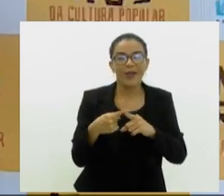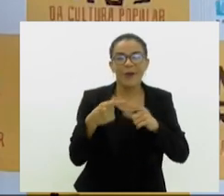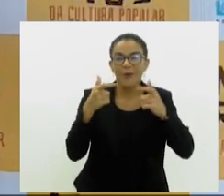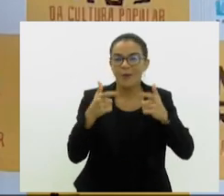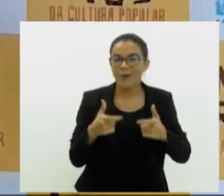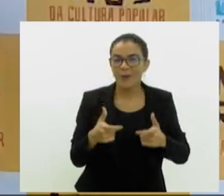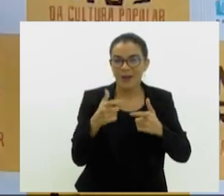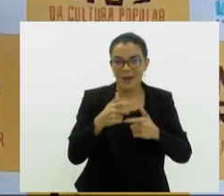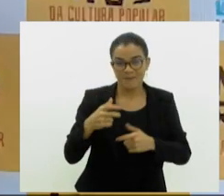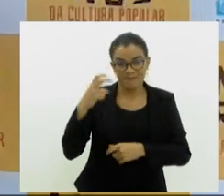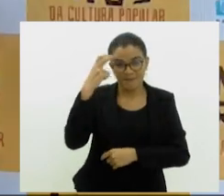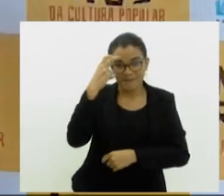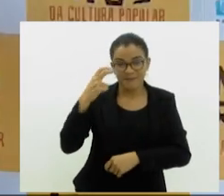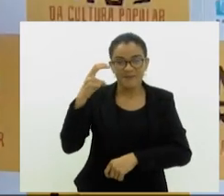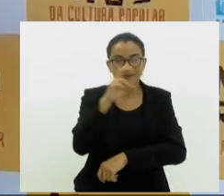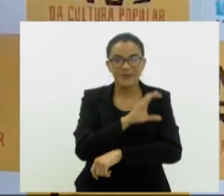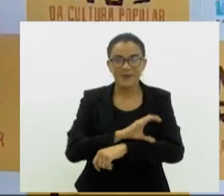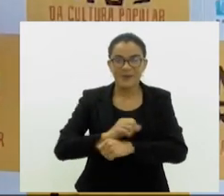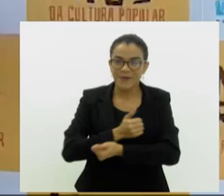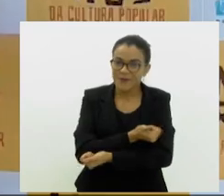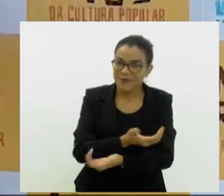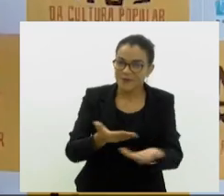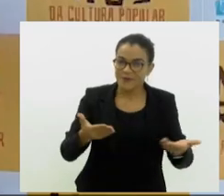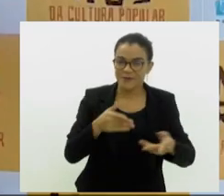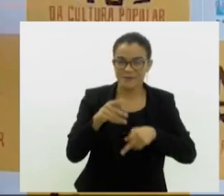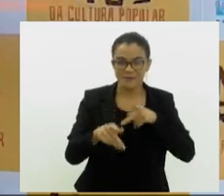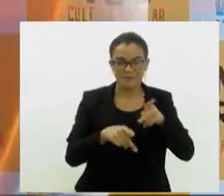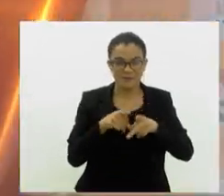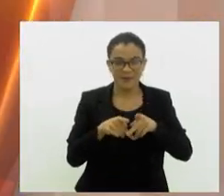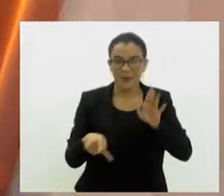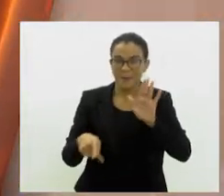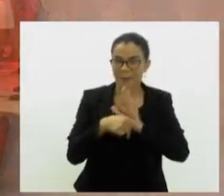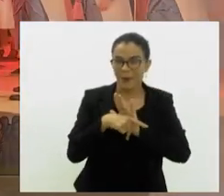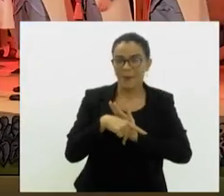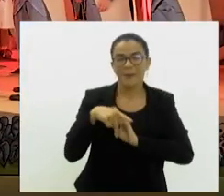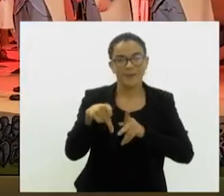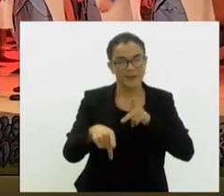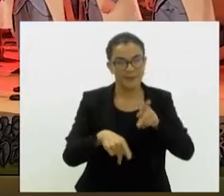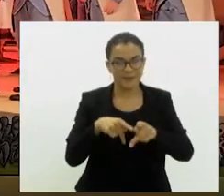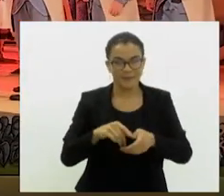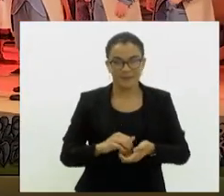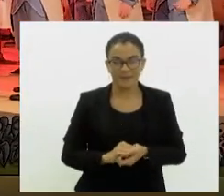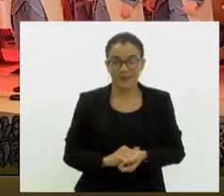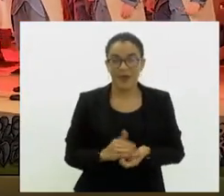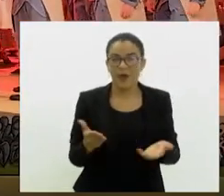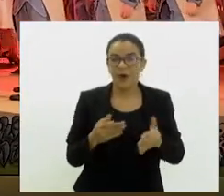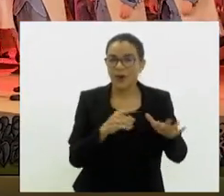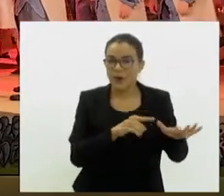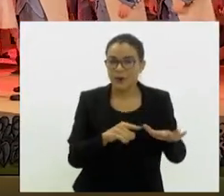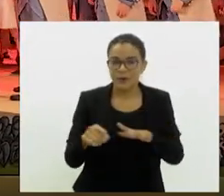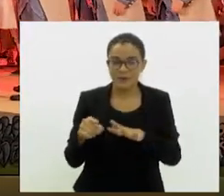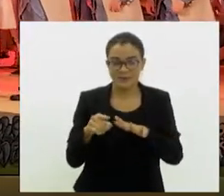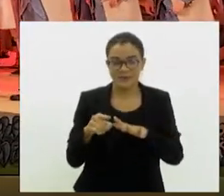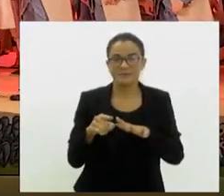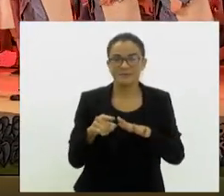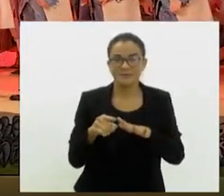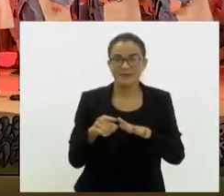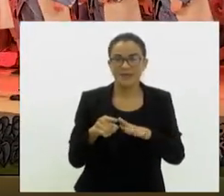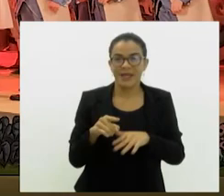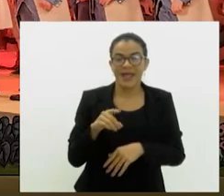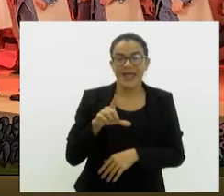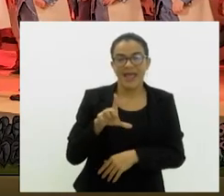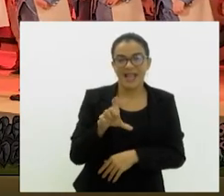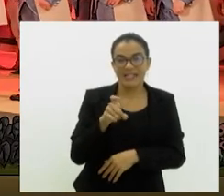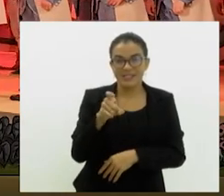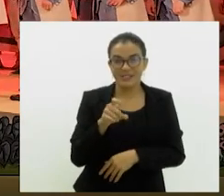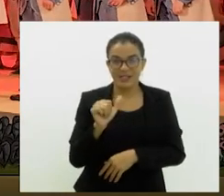cultural, onde a gente vai poder devolver para o povo o que veio do povo. Esta é a última semana para assistir à ópera O Elixir do